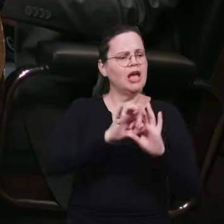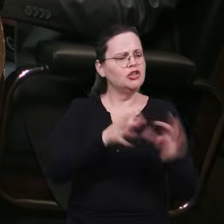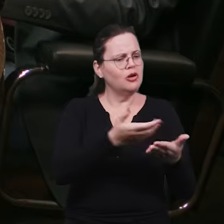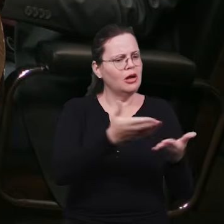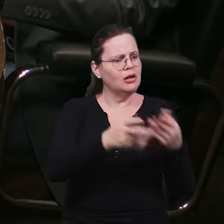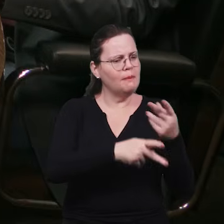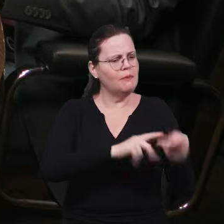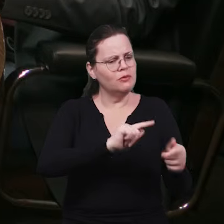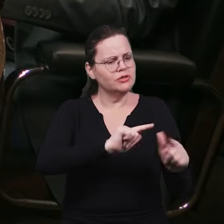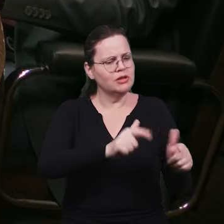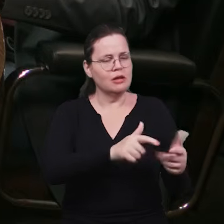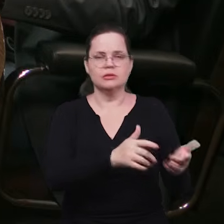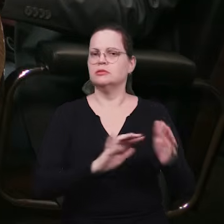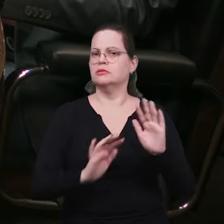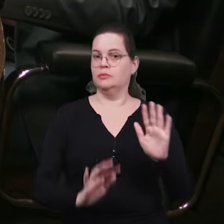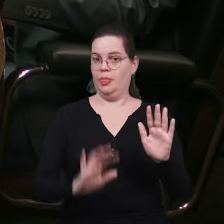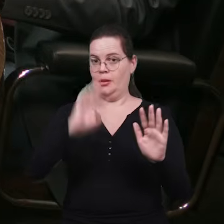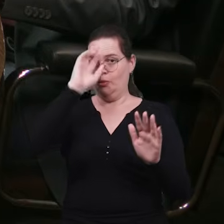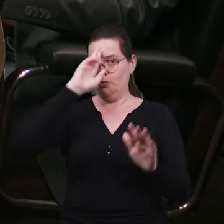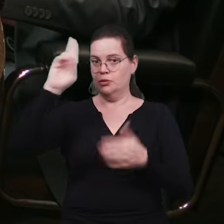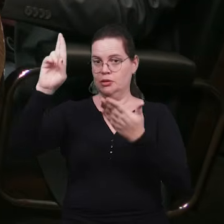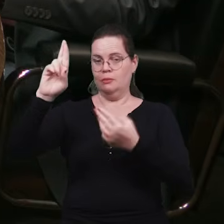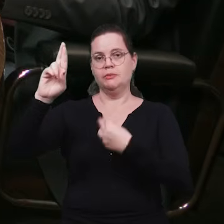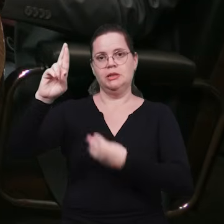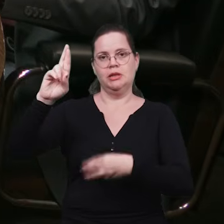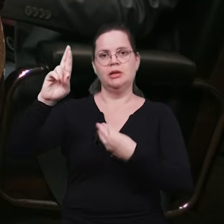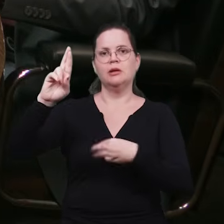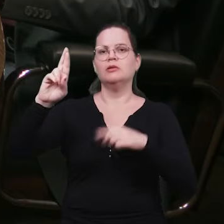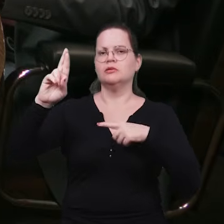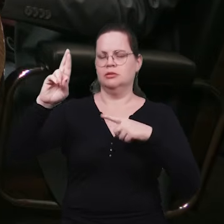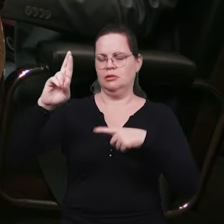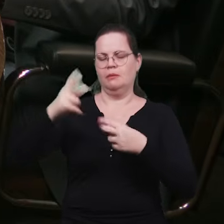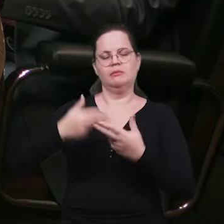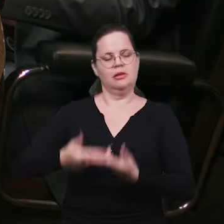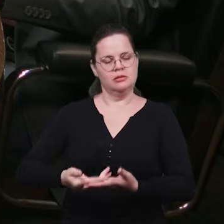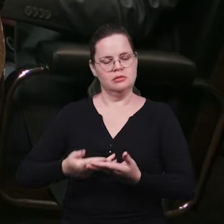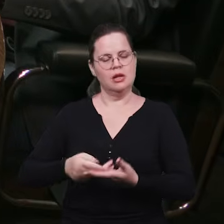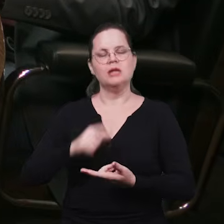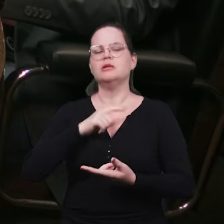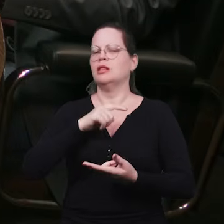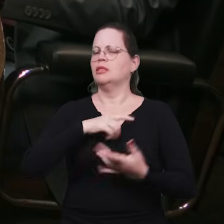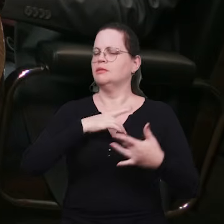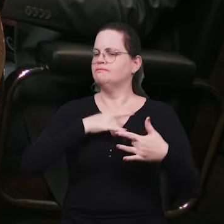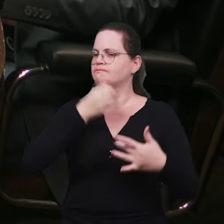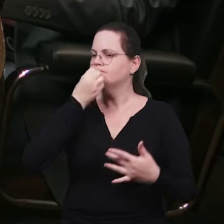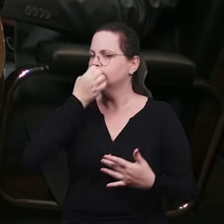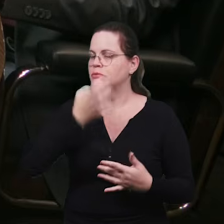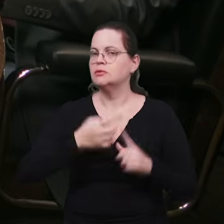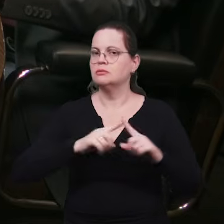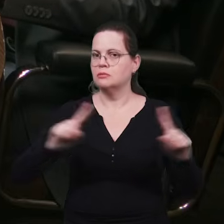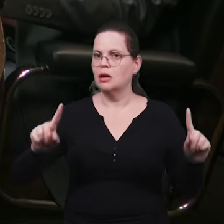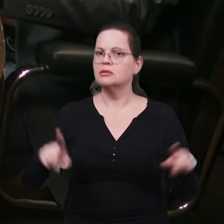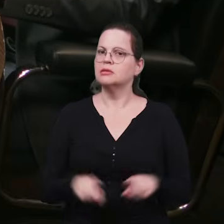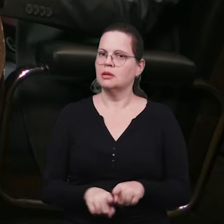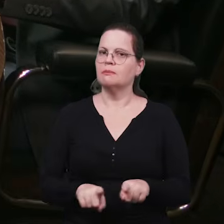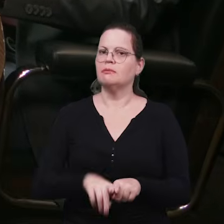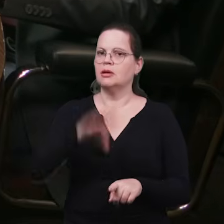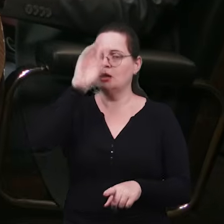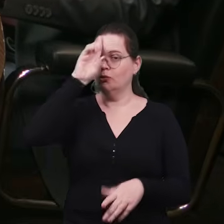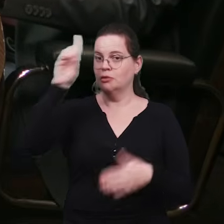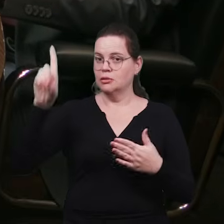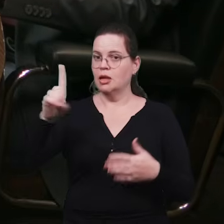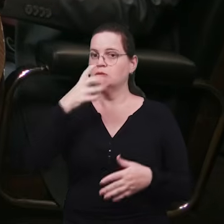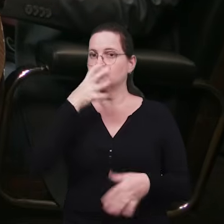Deus misericordioso, é um Deus benigno, longânimo, mas é um Deus também